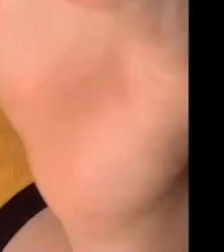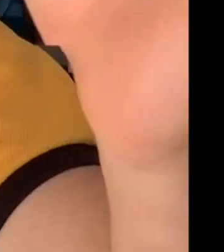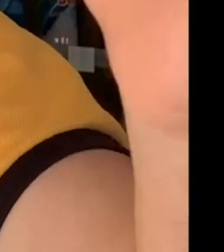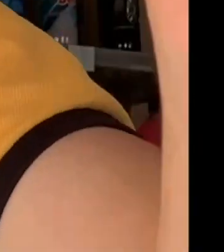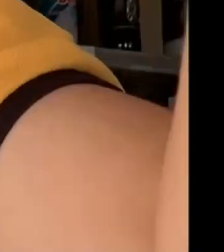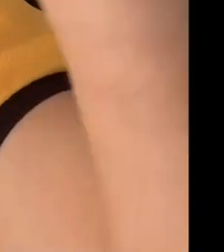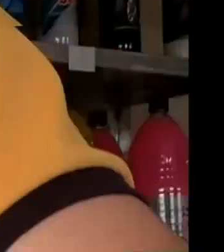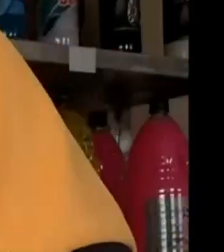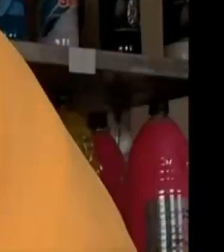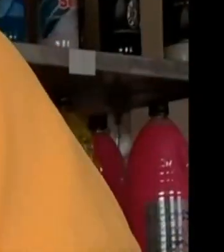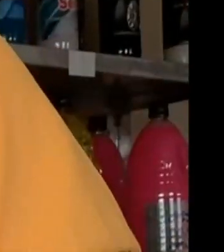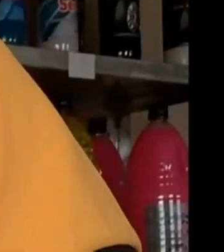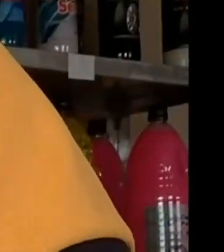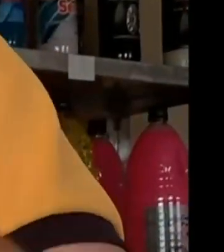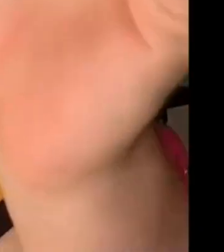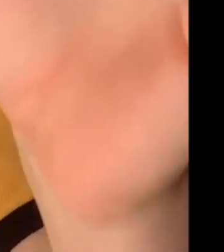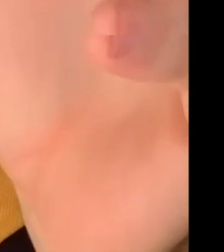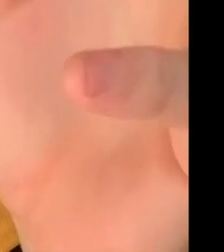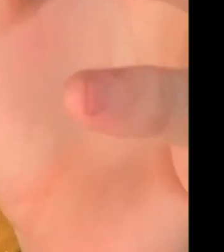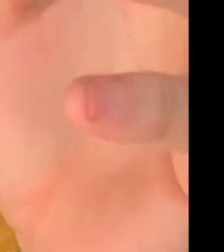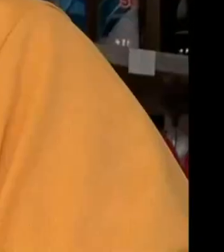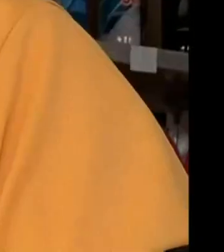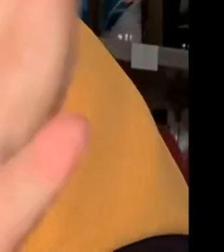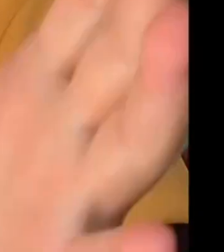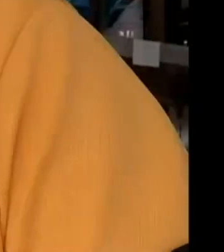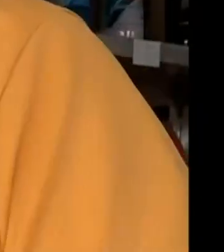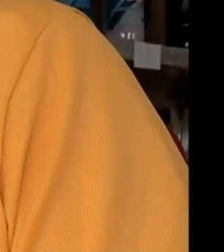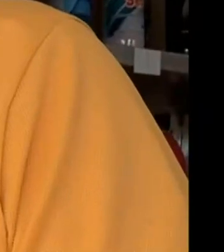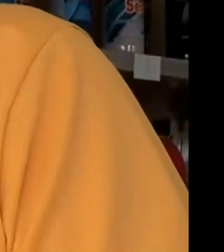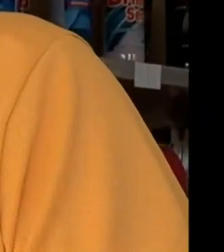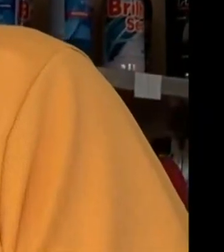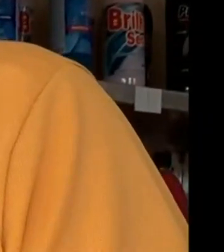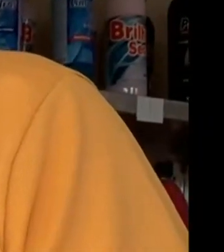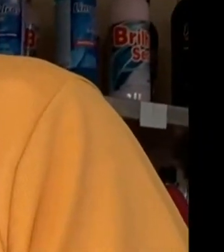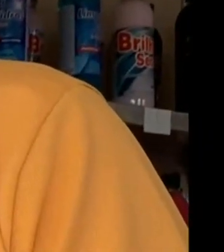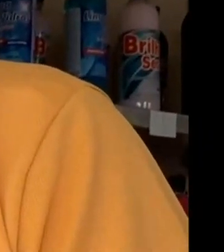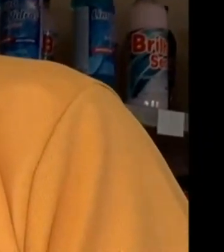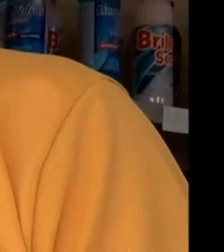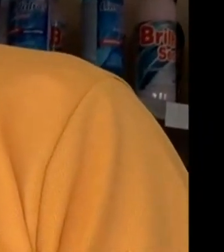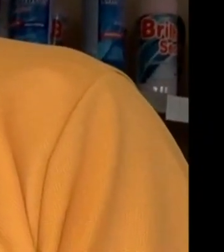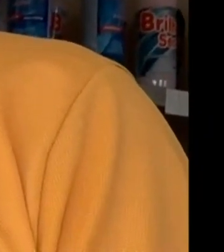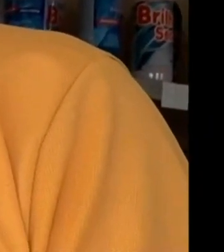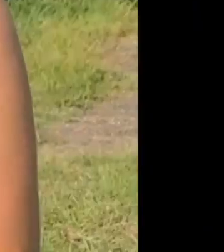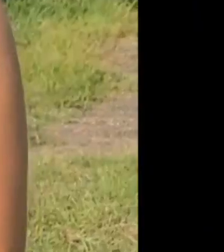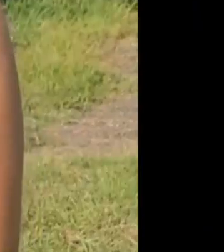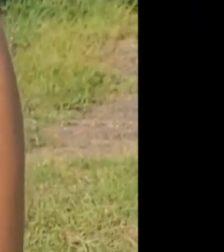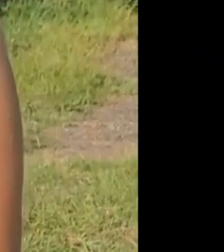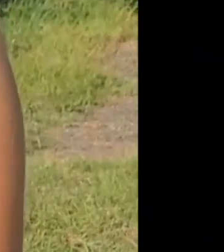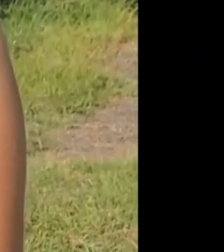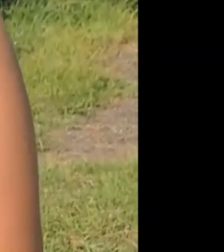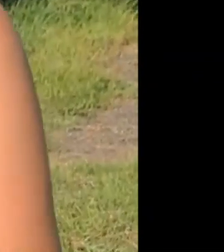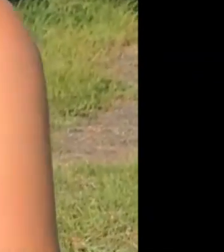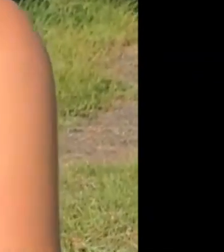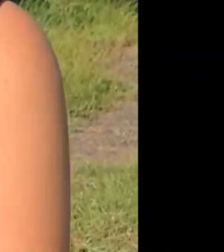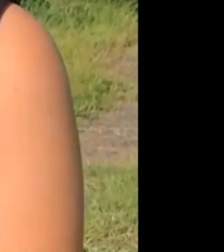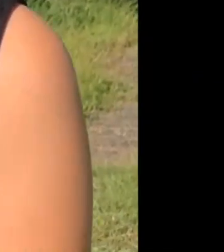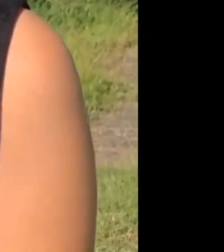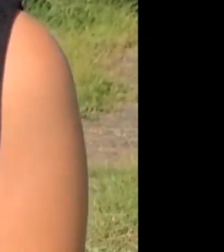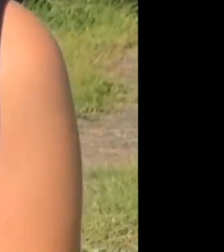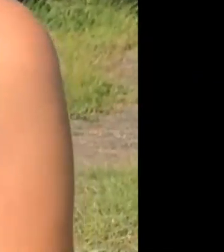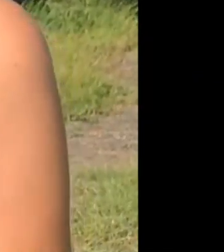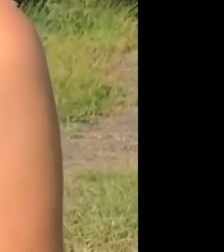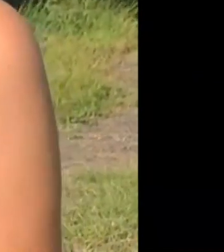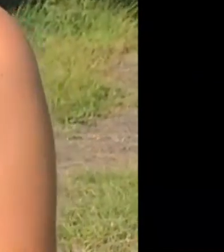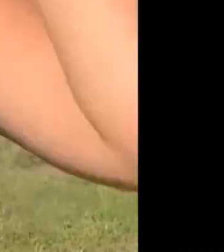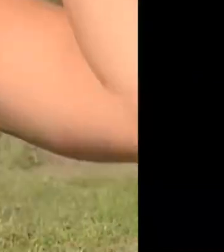carro, às vezes tem um carro esperando de um lado, esperando do outro, fica meio difícil de passar ali, por essa ali dentro. Pode alguma criança